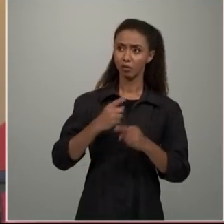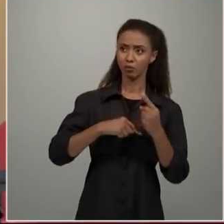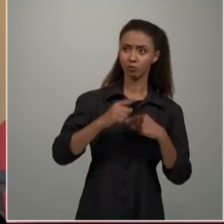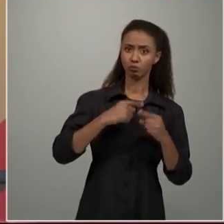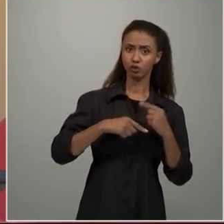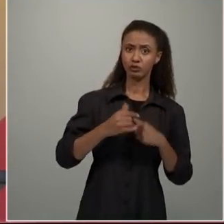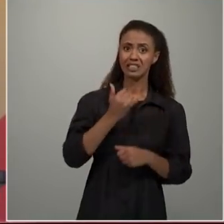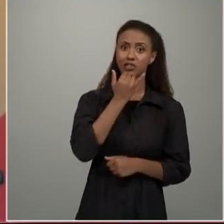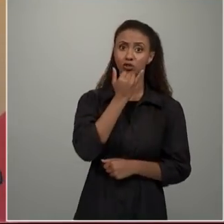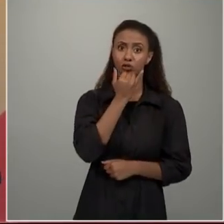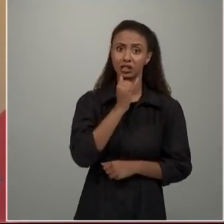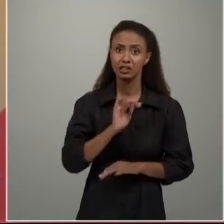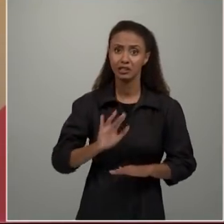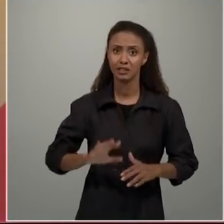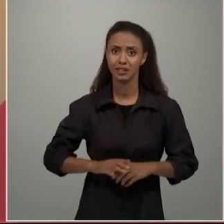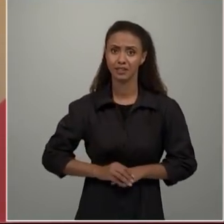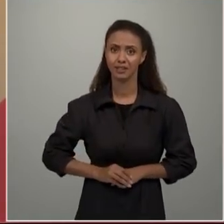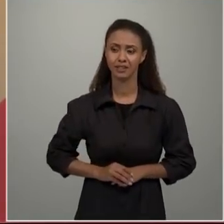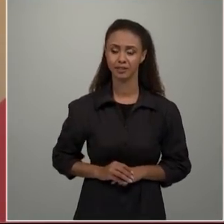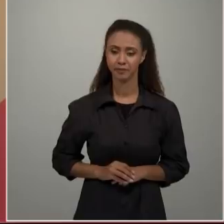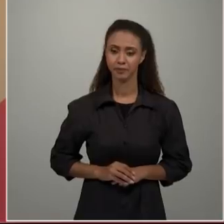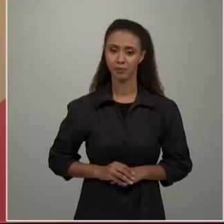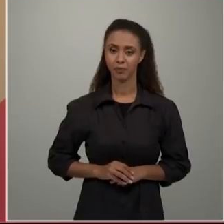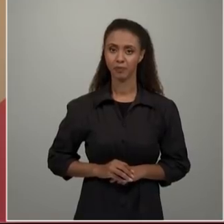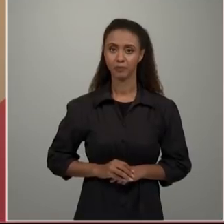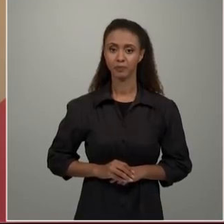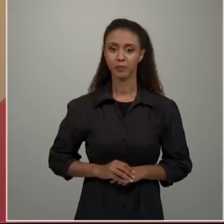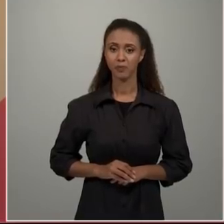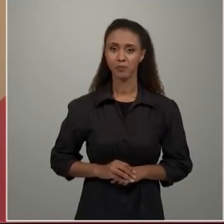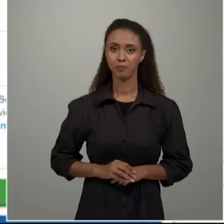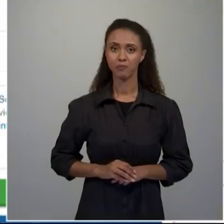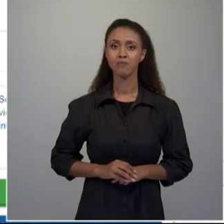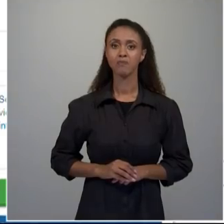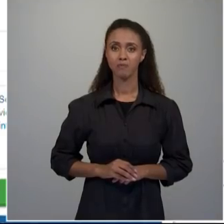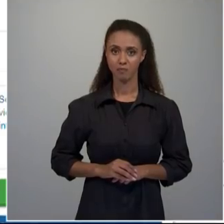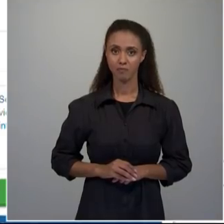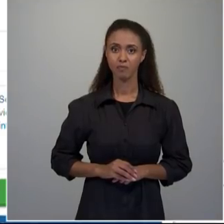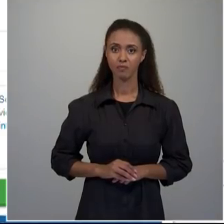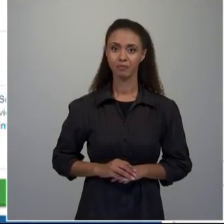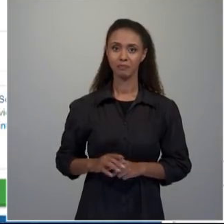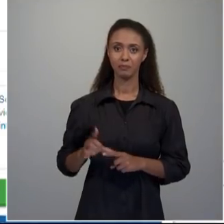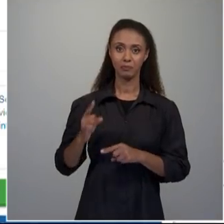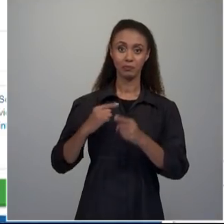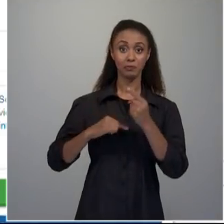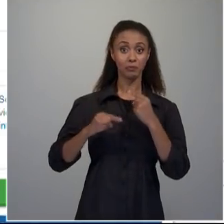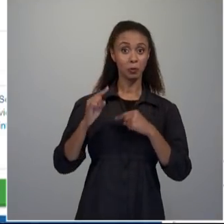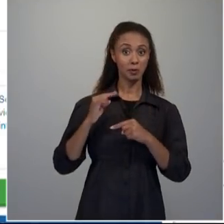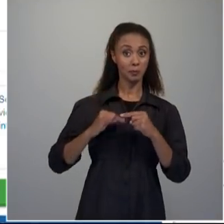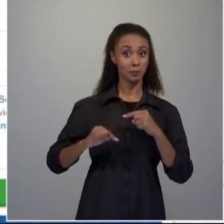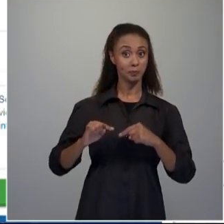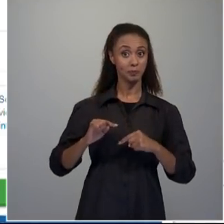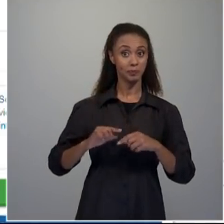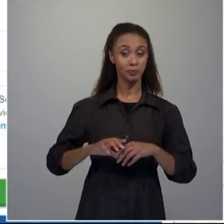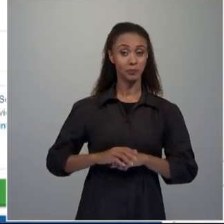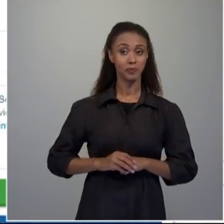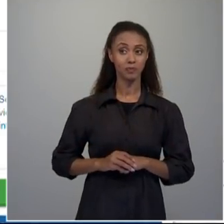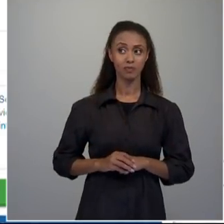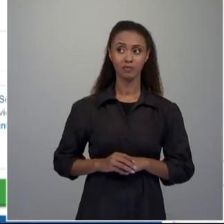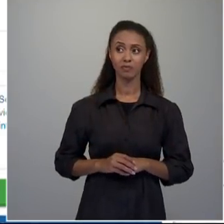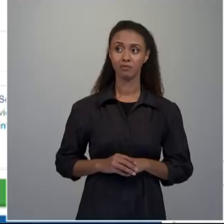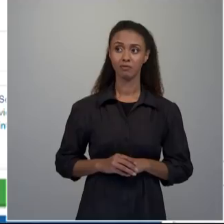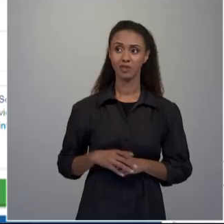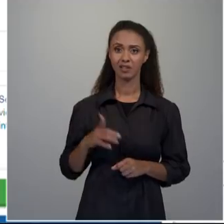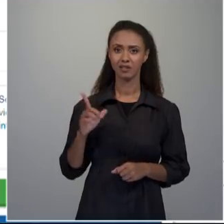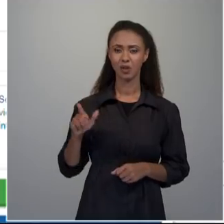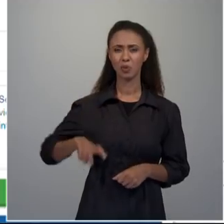só reggae então deixa eu vim pra cá aqui o pt está com dificuldade com o